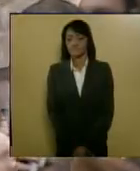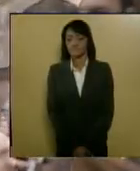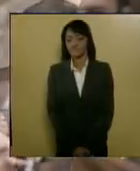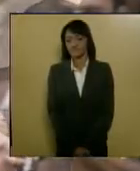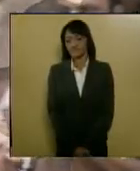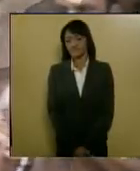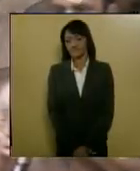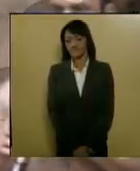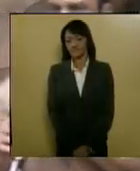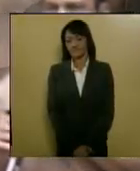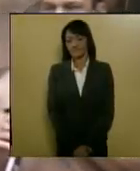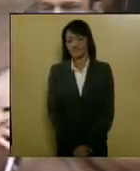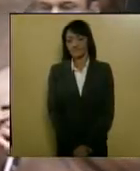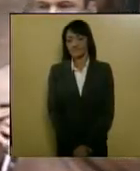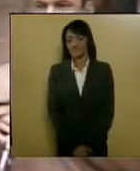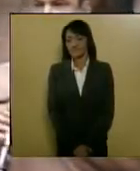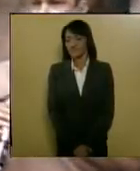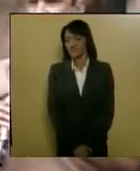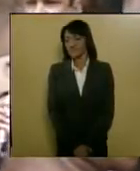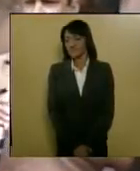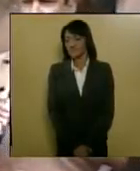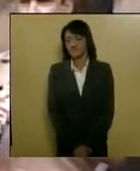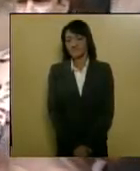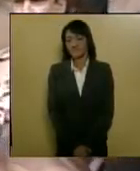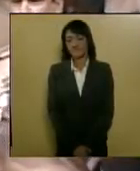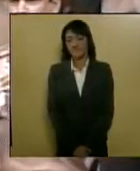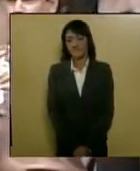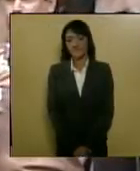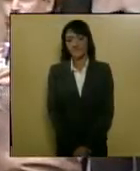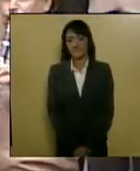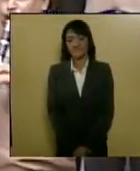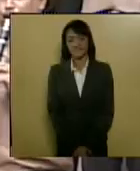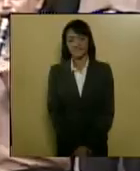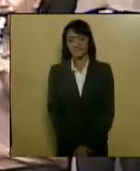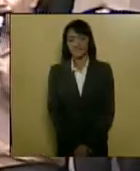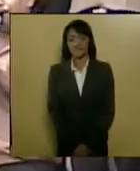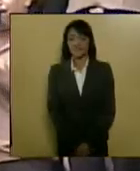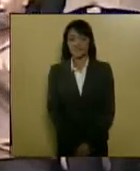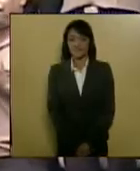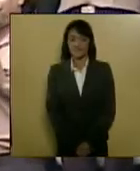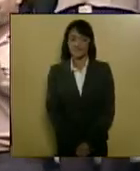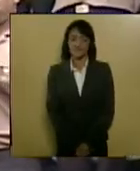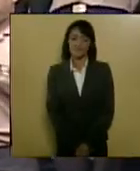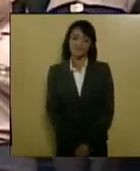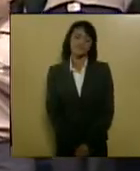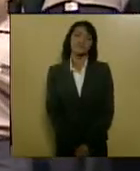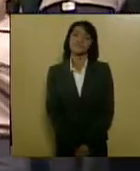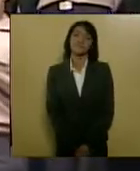Música